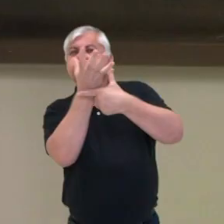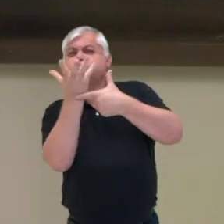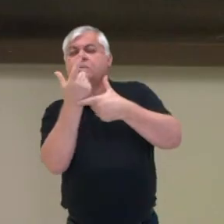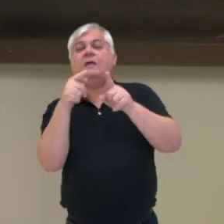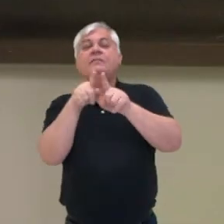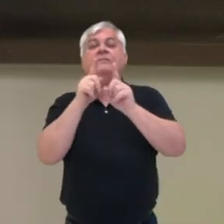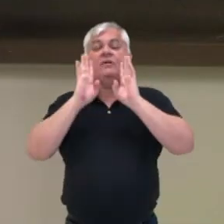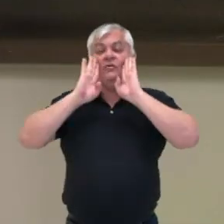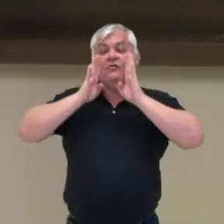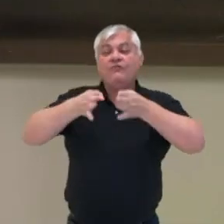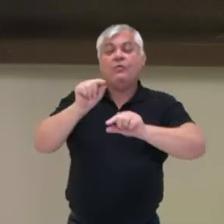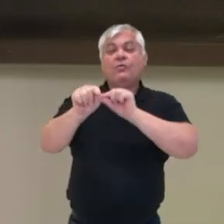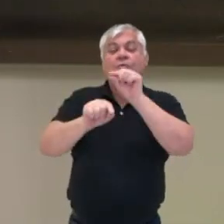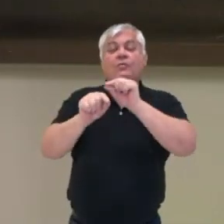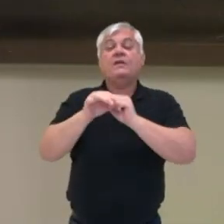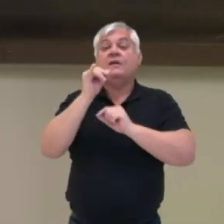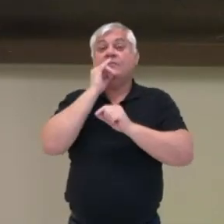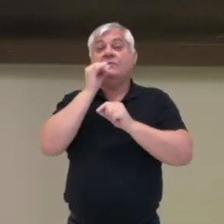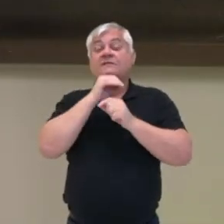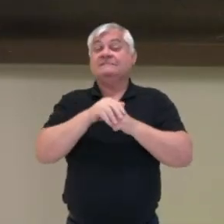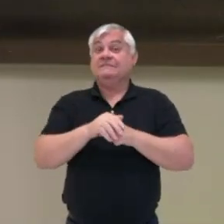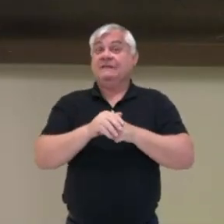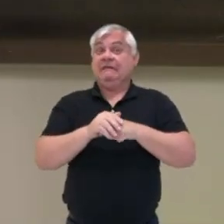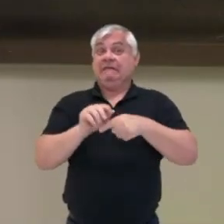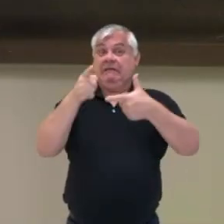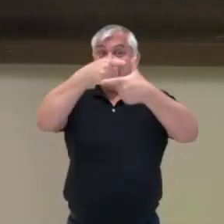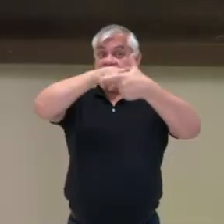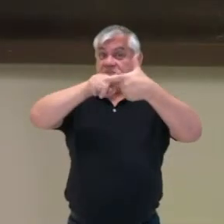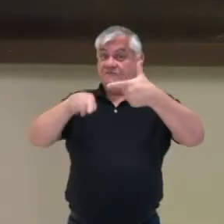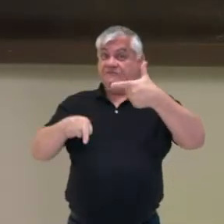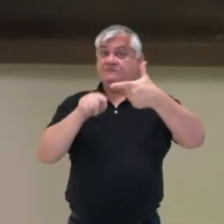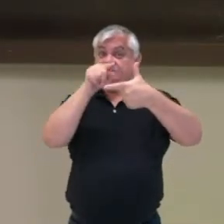principalmente quando o nosso expoente é uma fração, né?